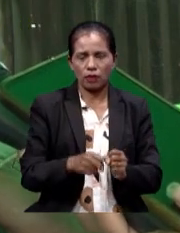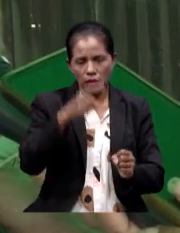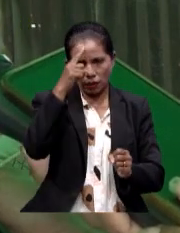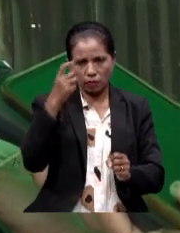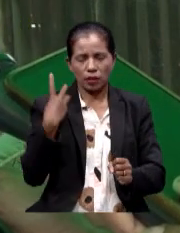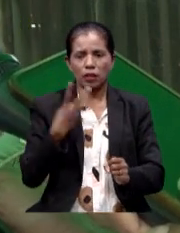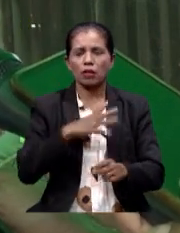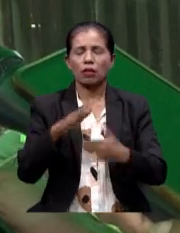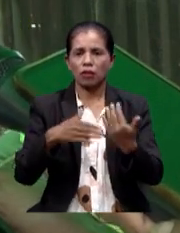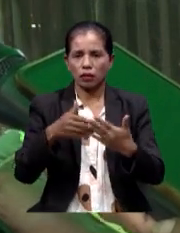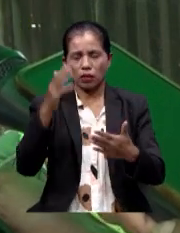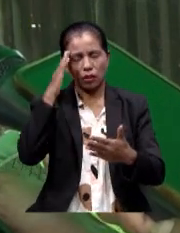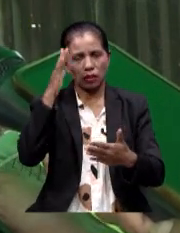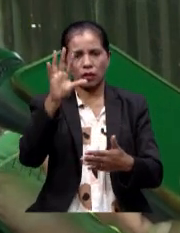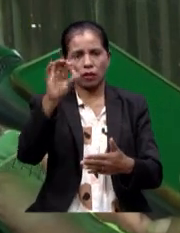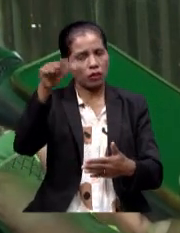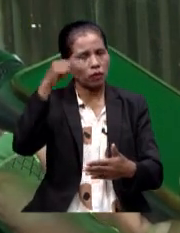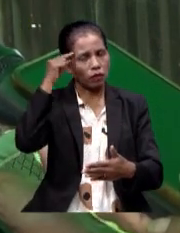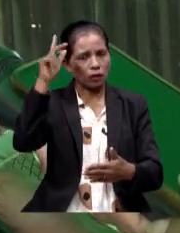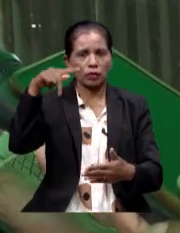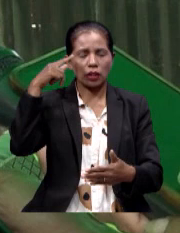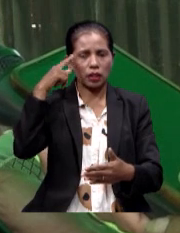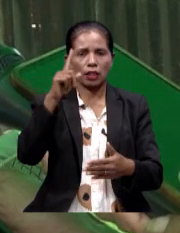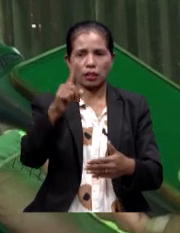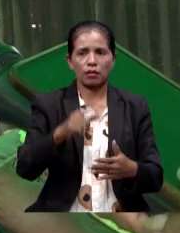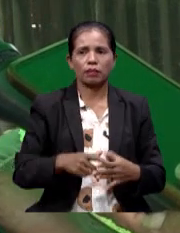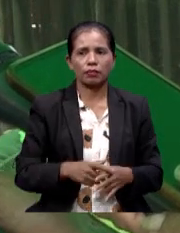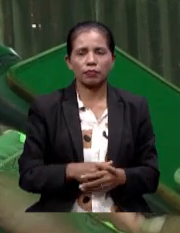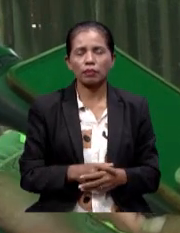atene não no governo nem política ida